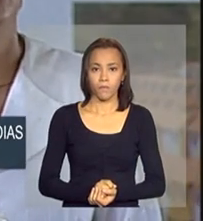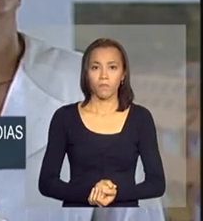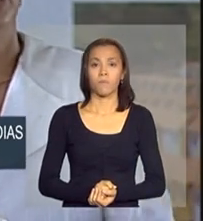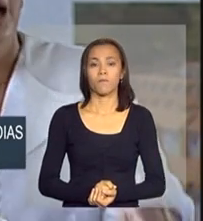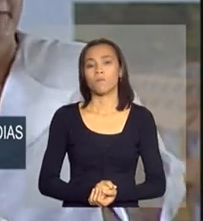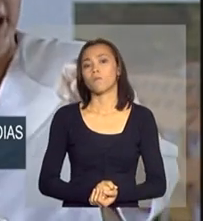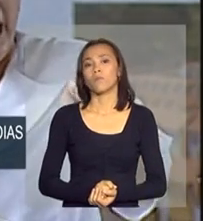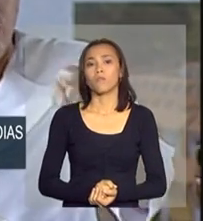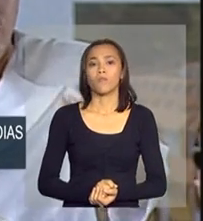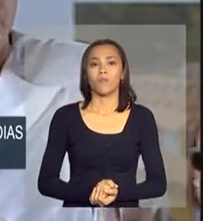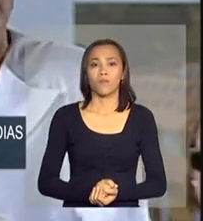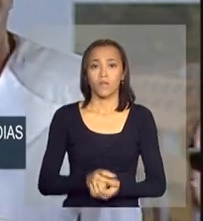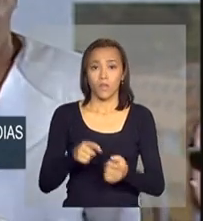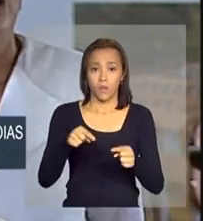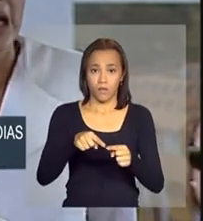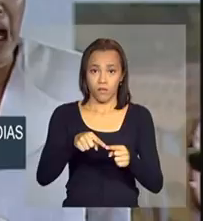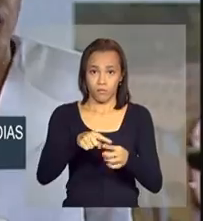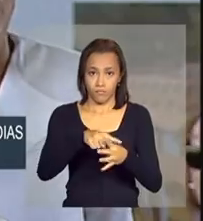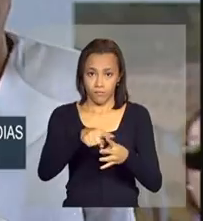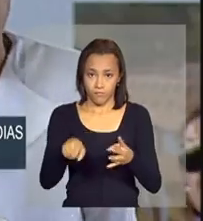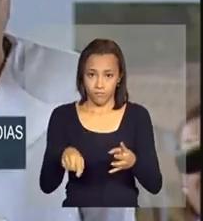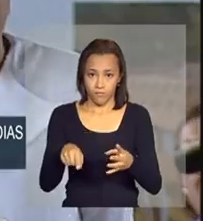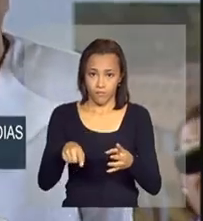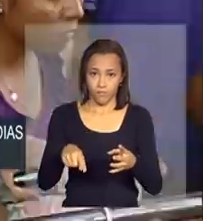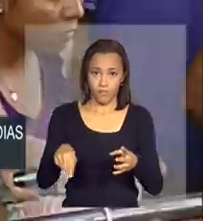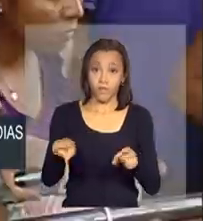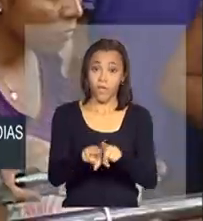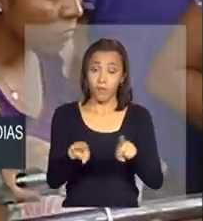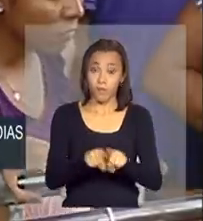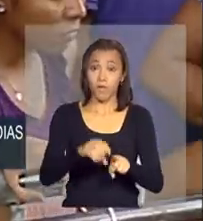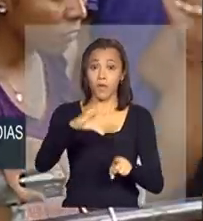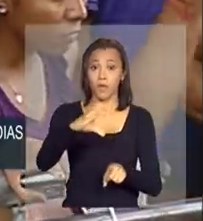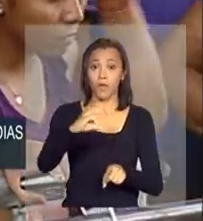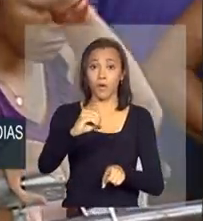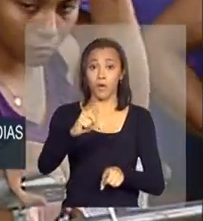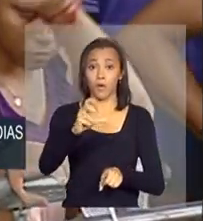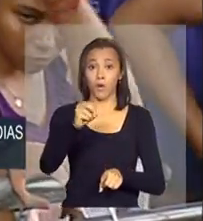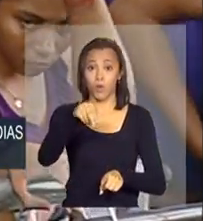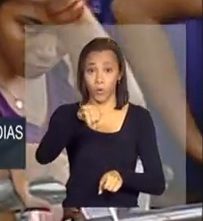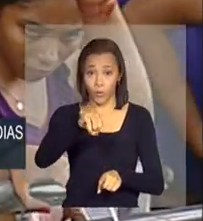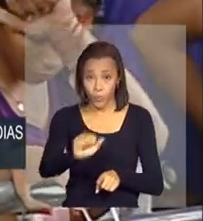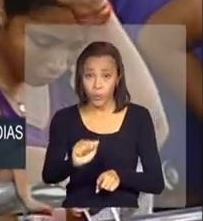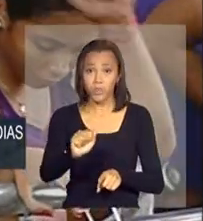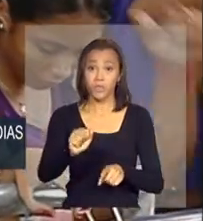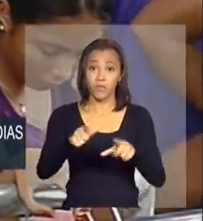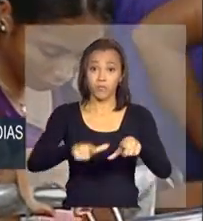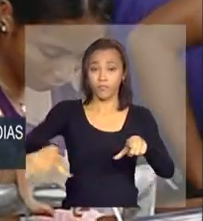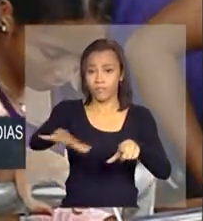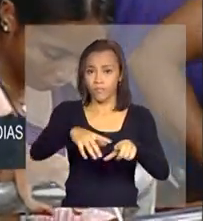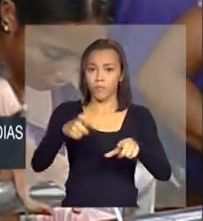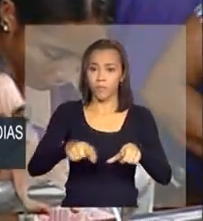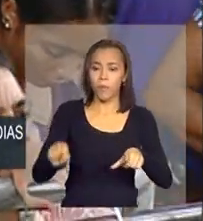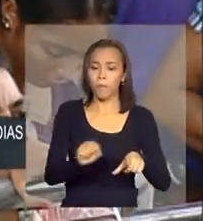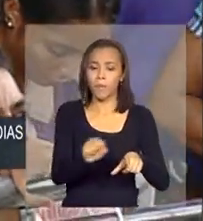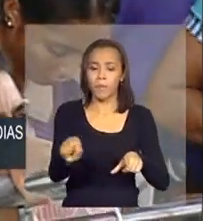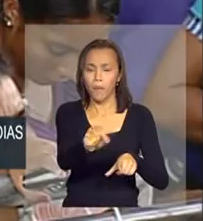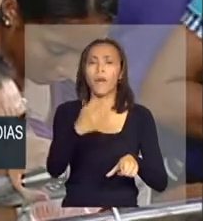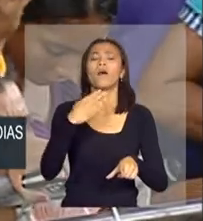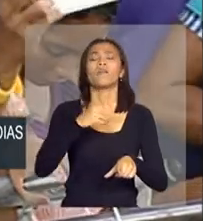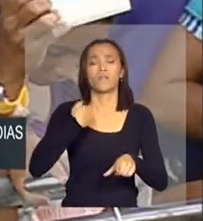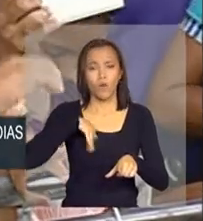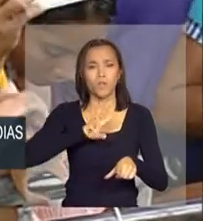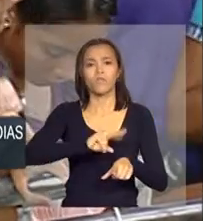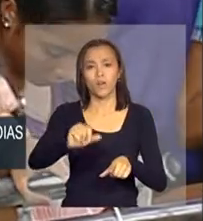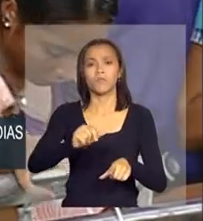o mesmo aculus a colônia do Prado Onde vive a hanseníase muito nós vamos